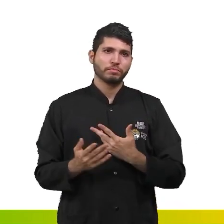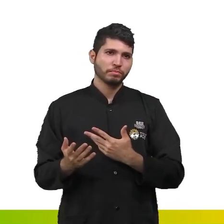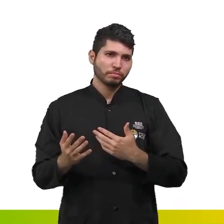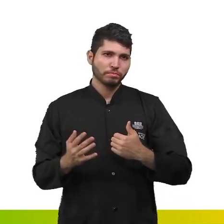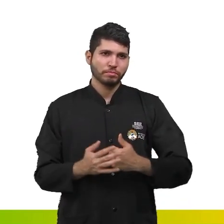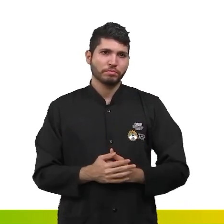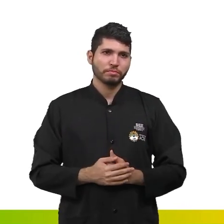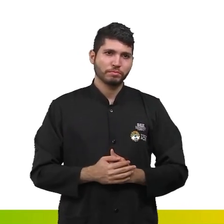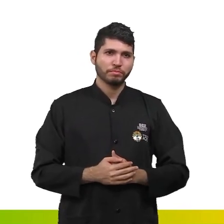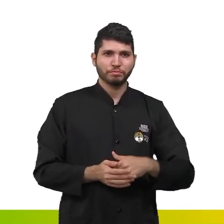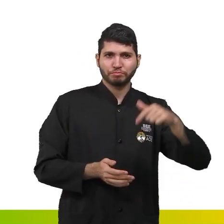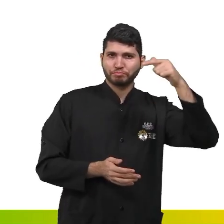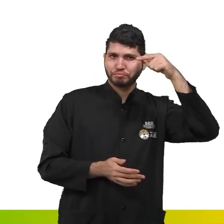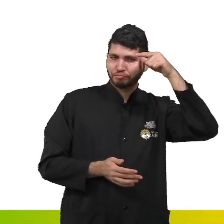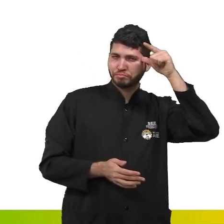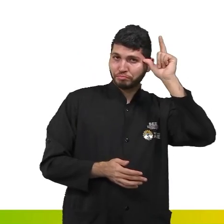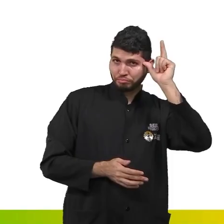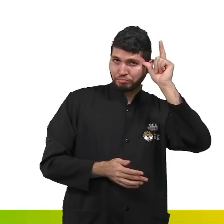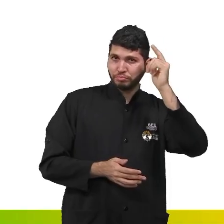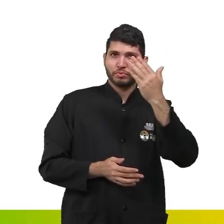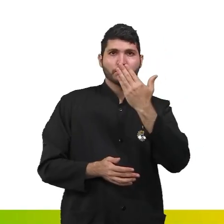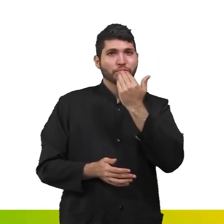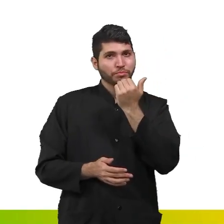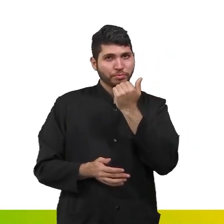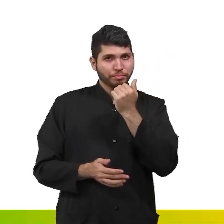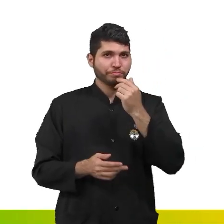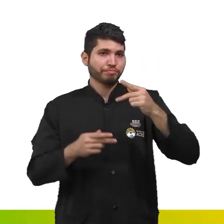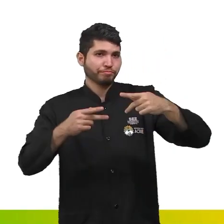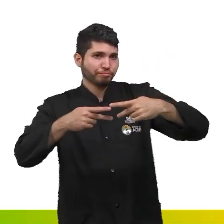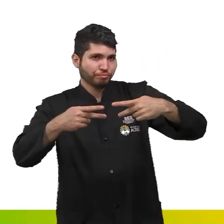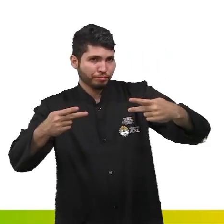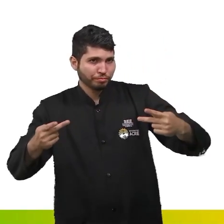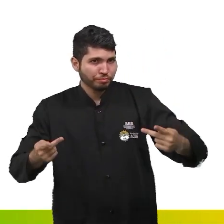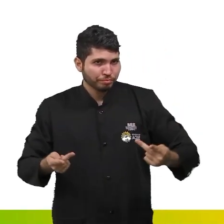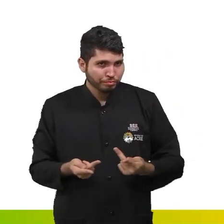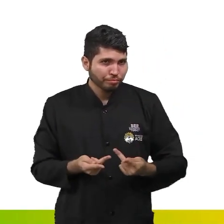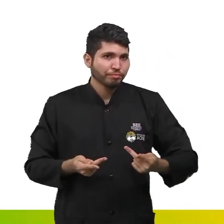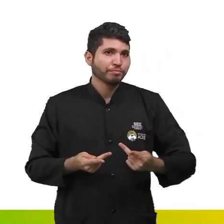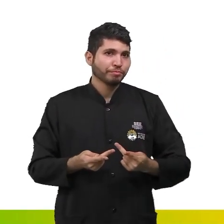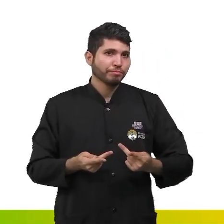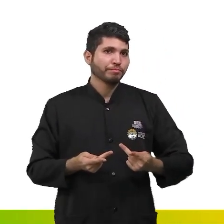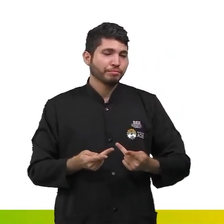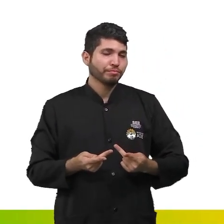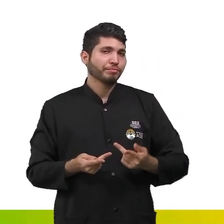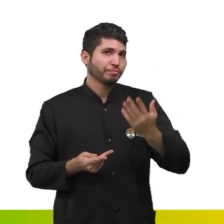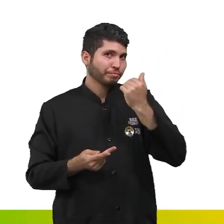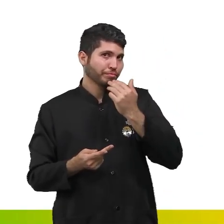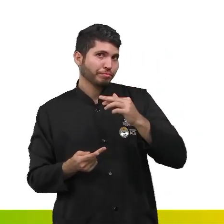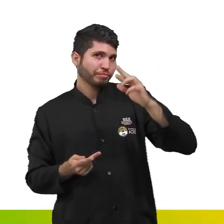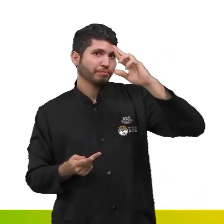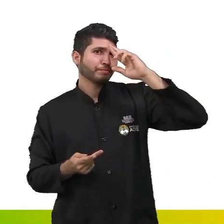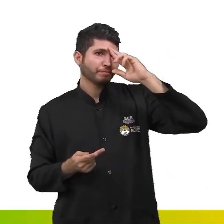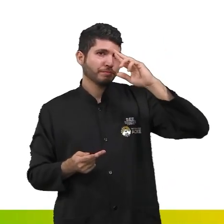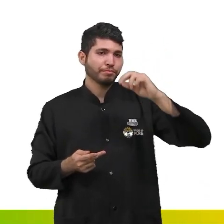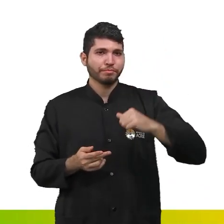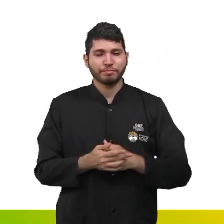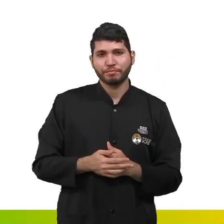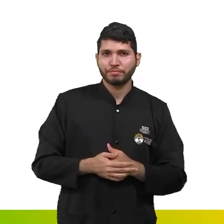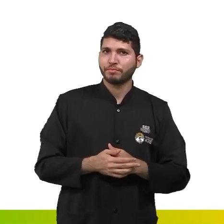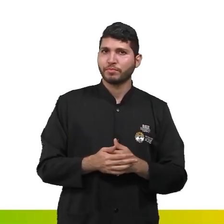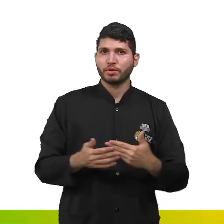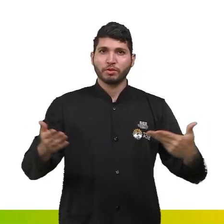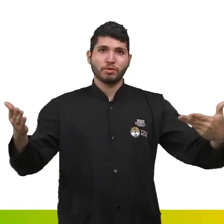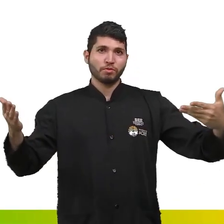comia pizza em minha hora de almuerzo. Então, se ontem eu comia pizza na hora do almoço. Hoje eu posso não comer mais, eu posso comer outra coisa na hora do almoço.